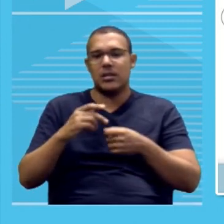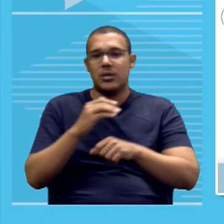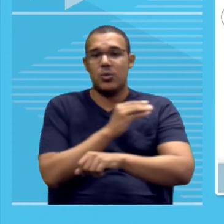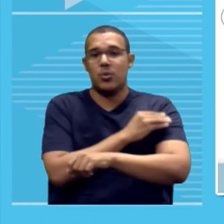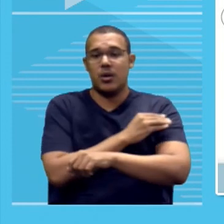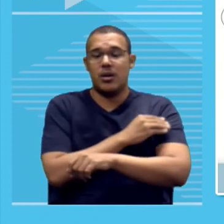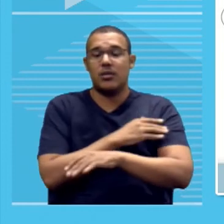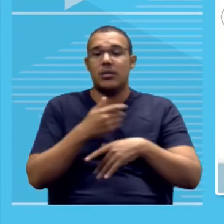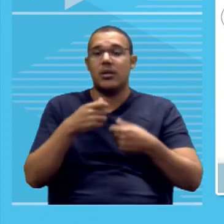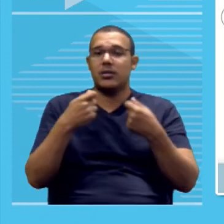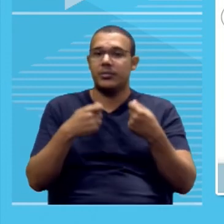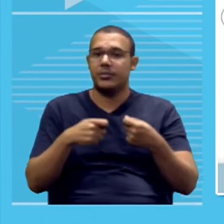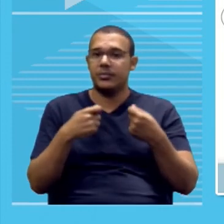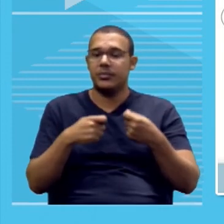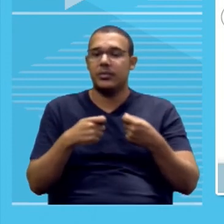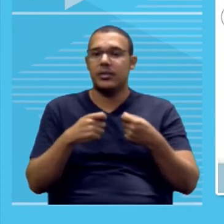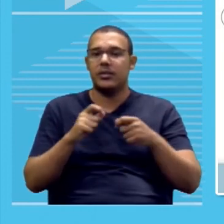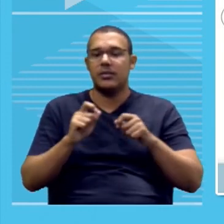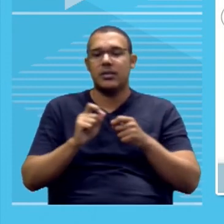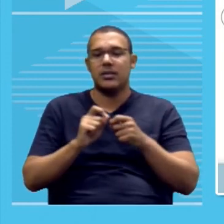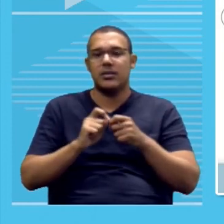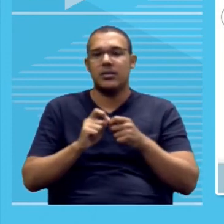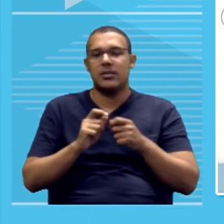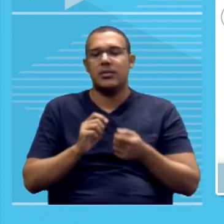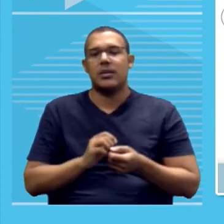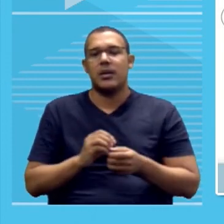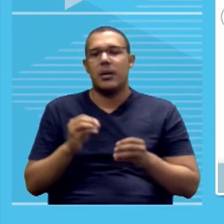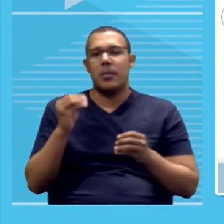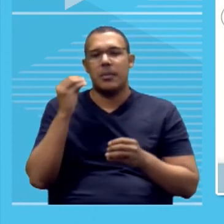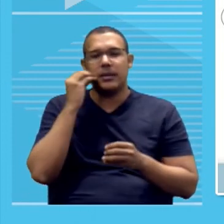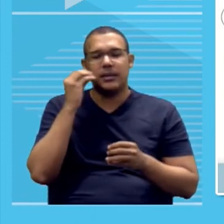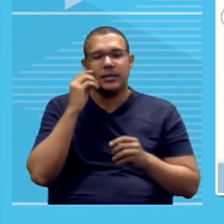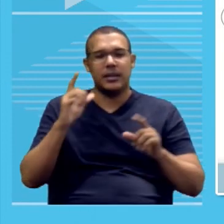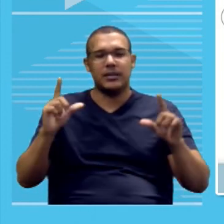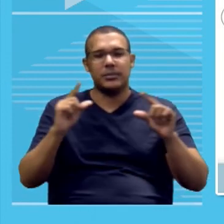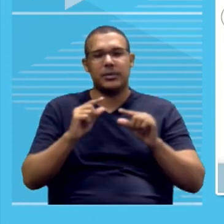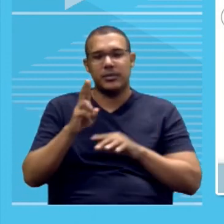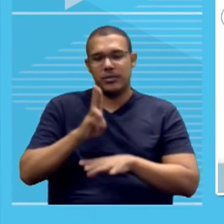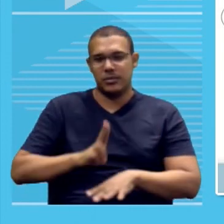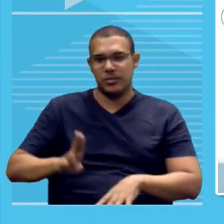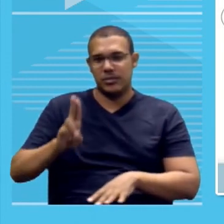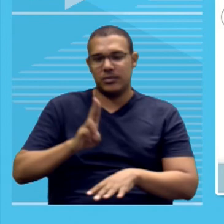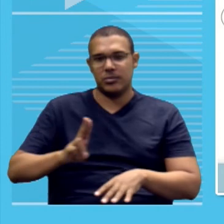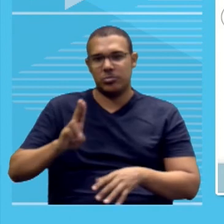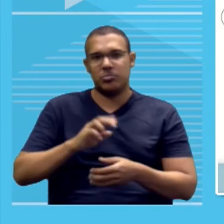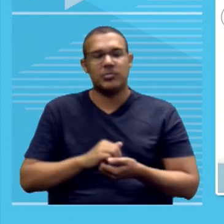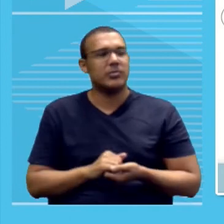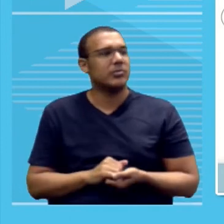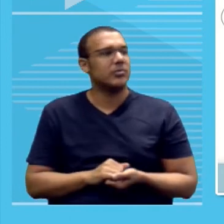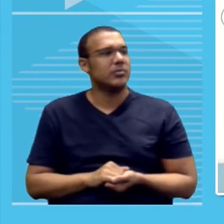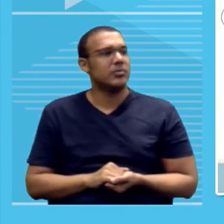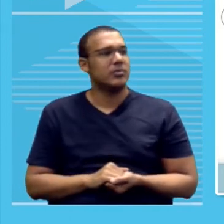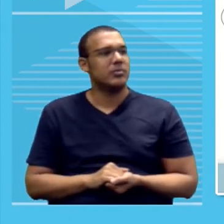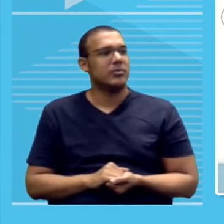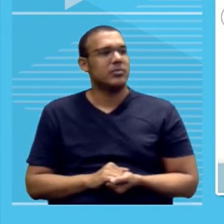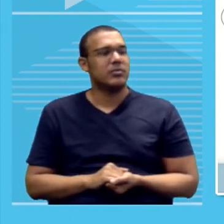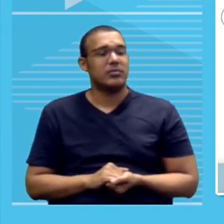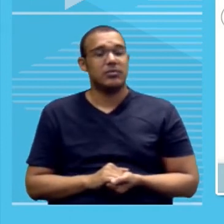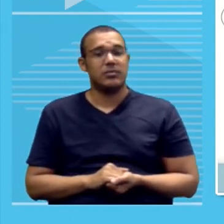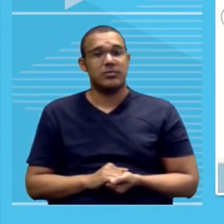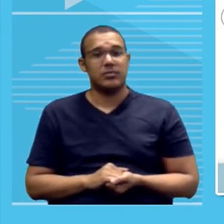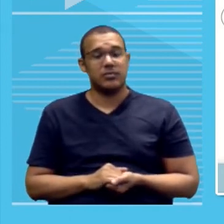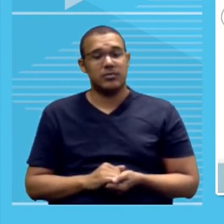gente faz essa mobilidade para tentar diminuir esse consumo, ok? E a gente faz